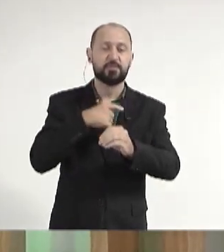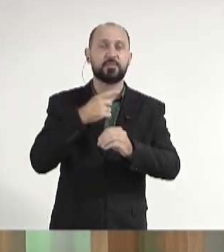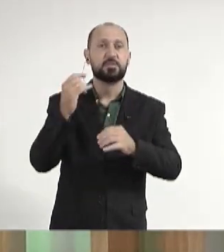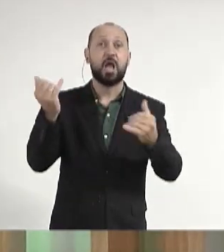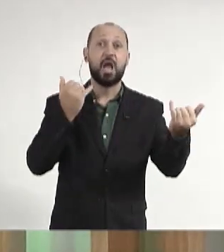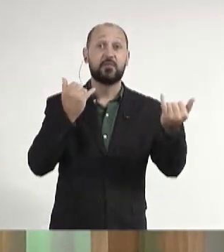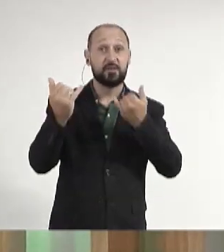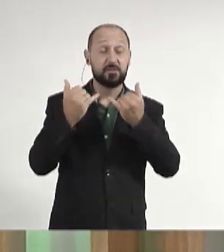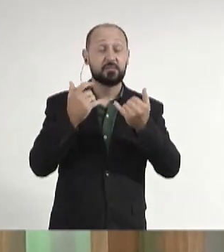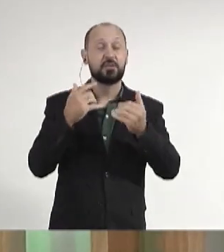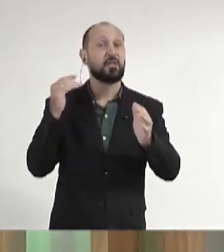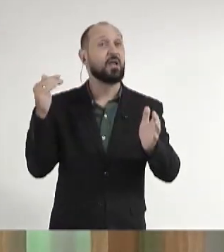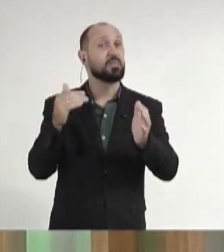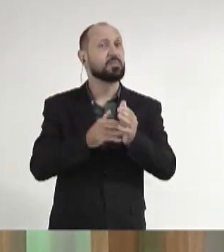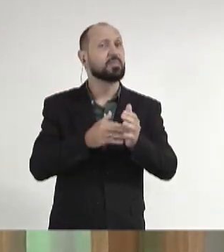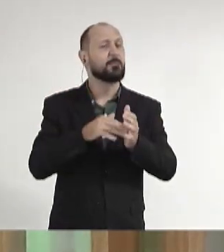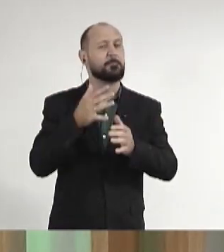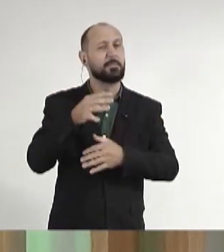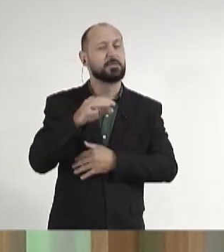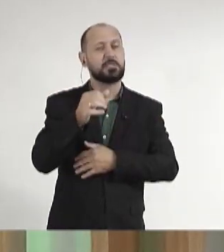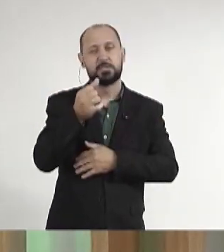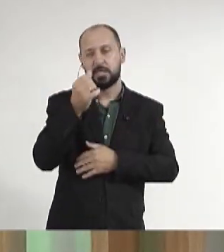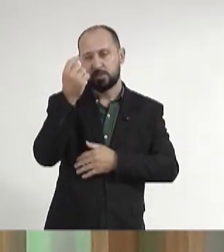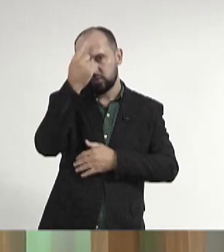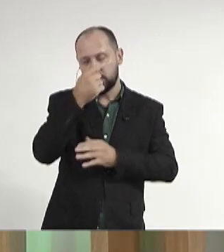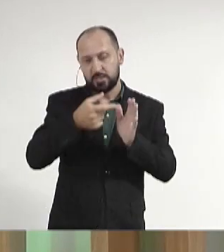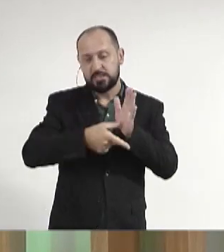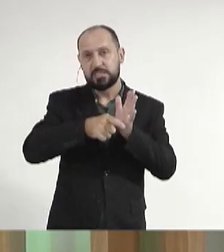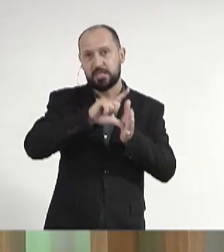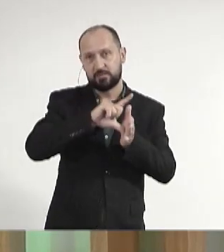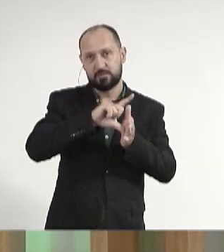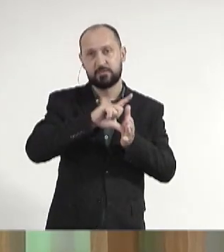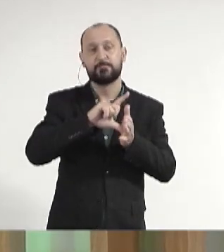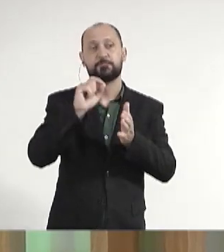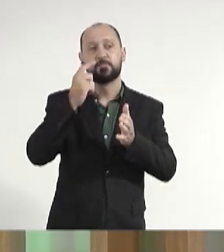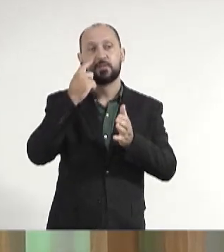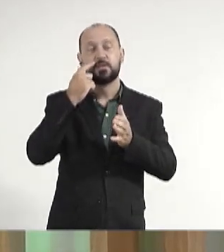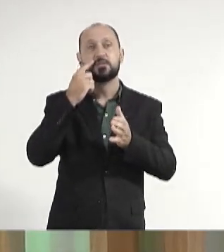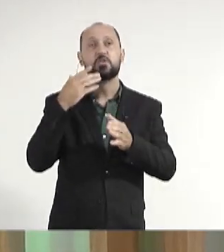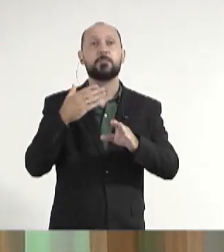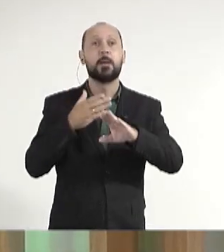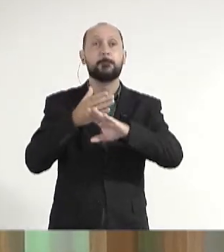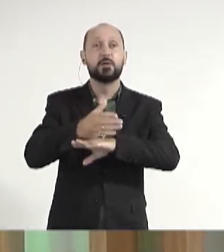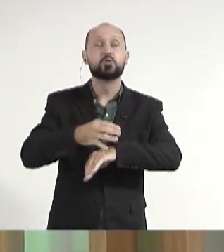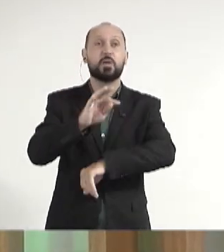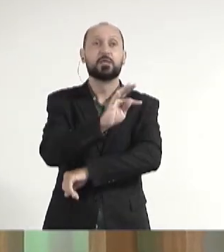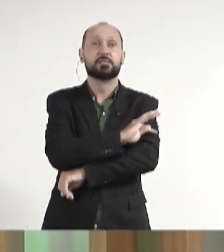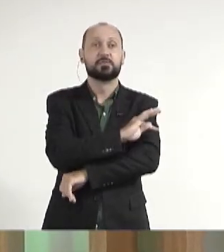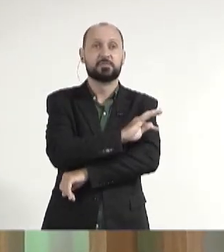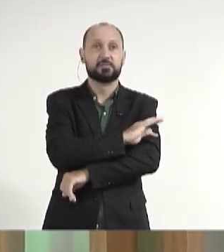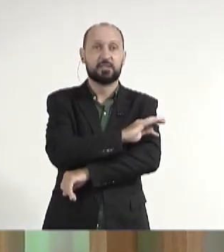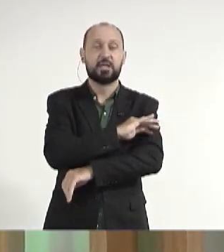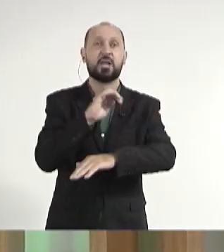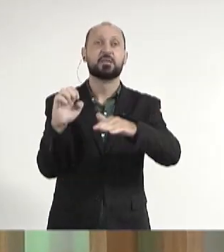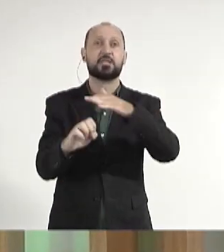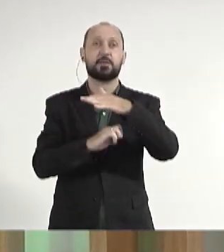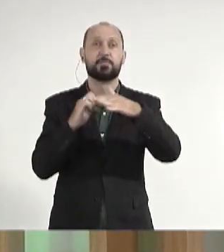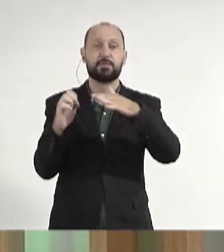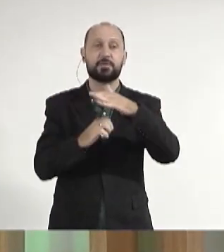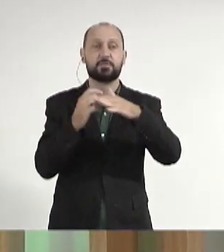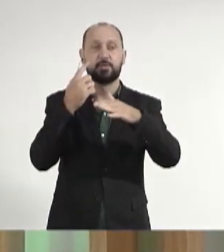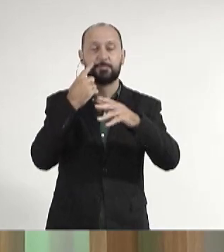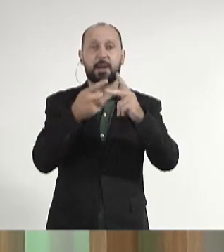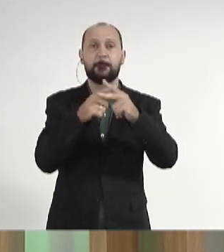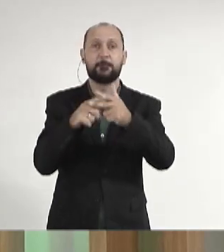seja comunicado com até 6 horas de antecedência sobre a visita de técnicos das concessionárias